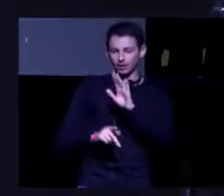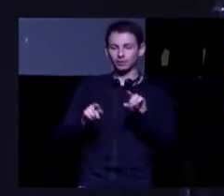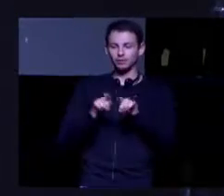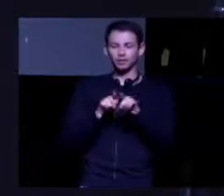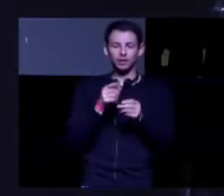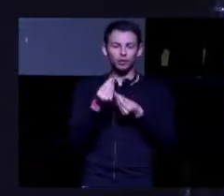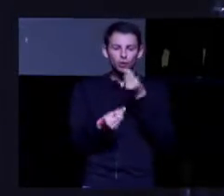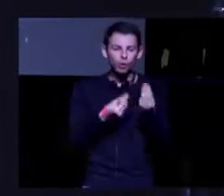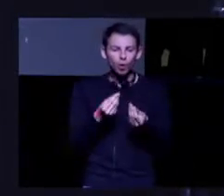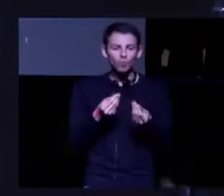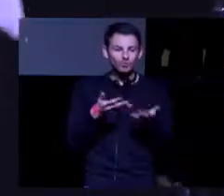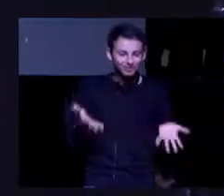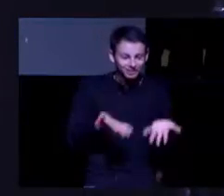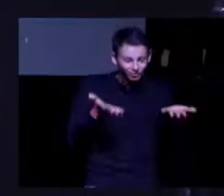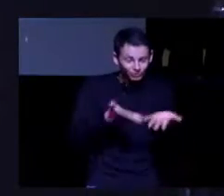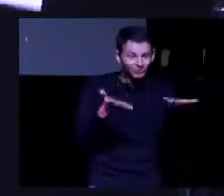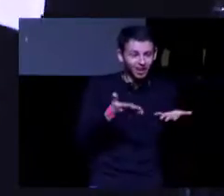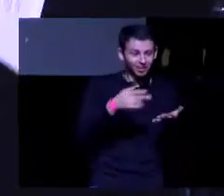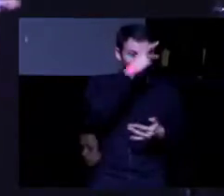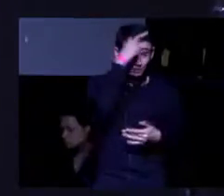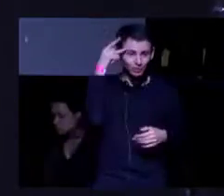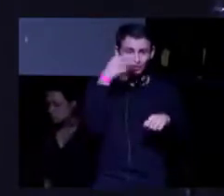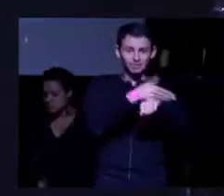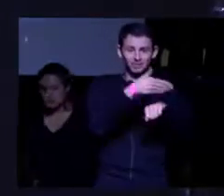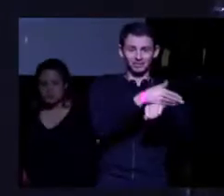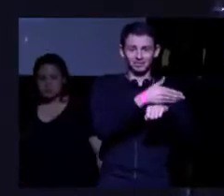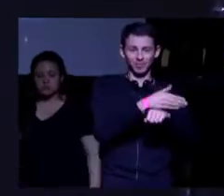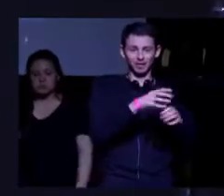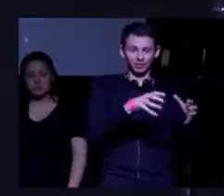galera engajada? Existe alguma coisa que vocês